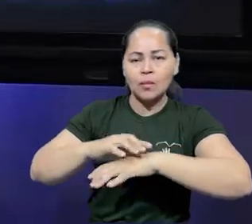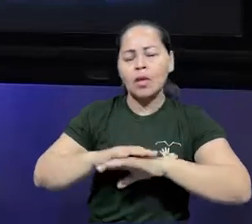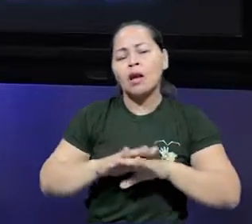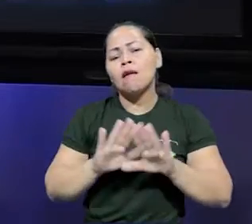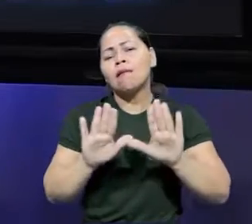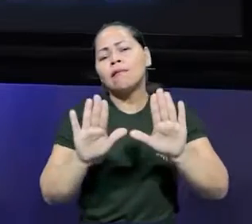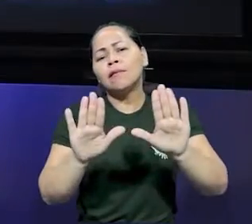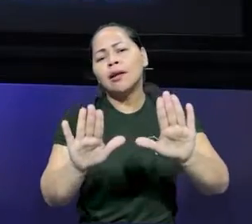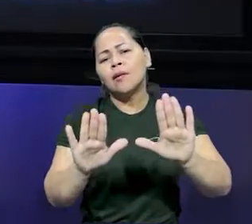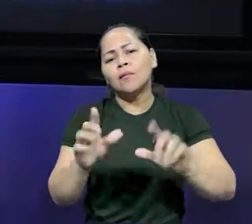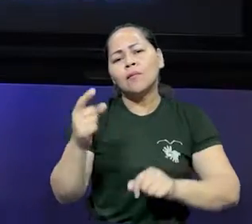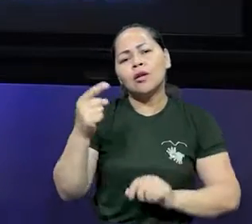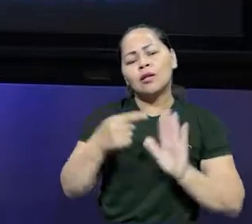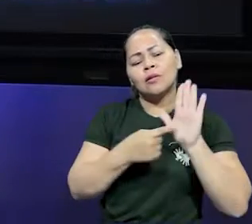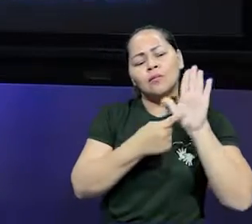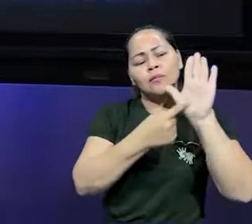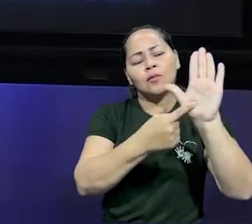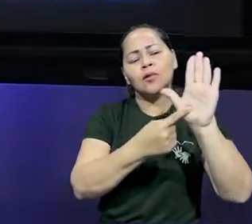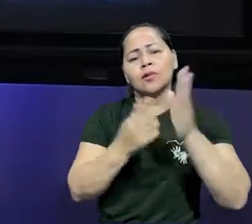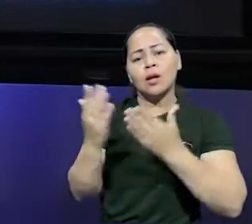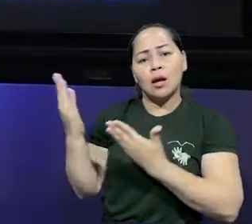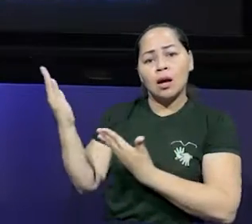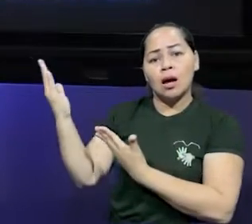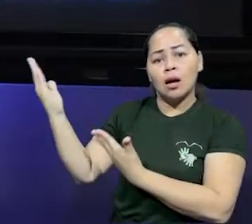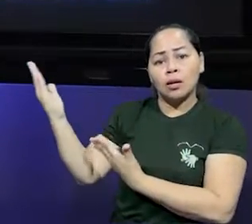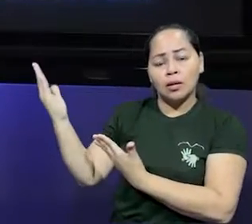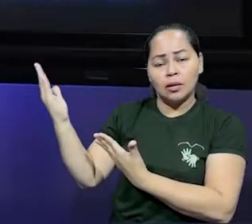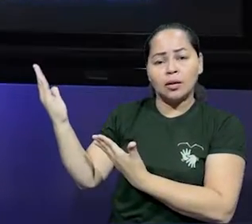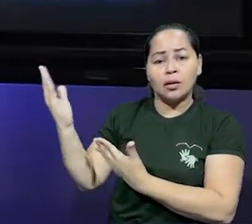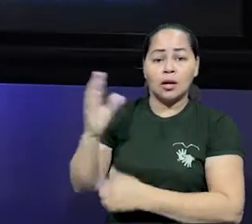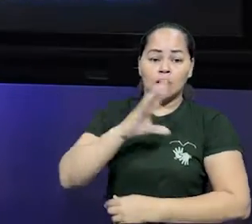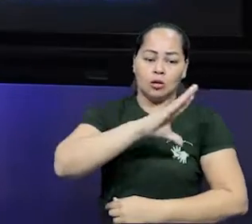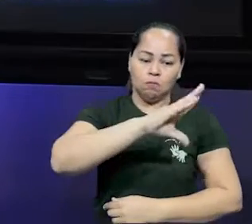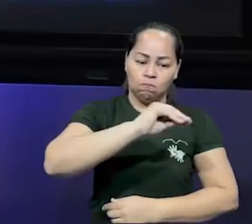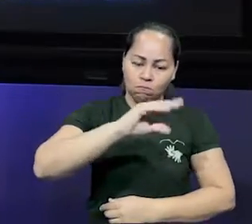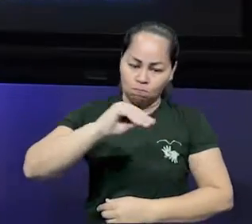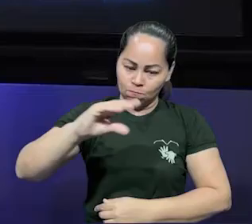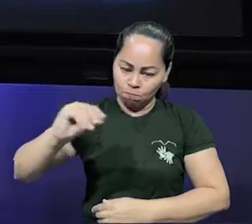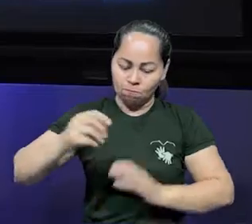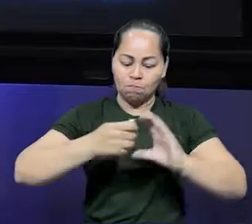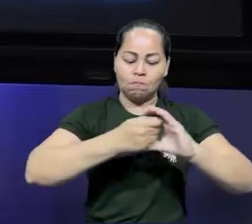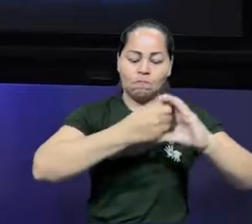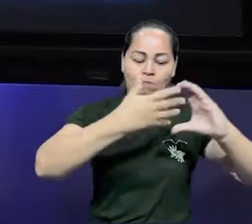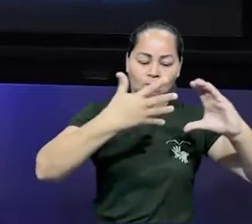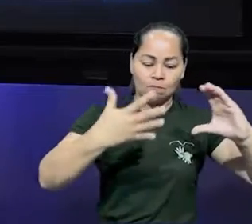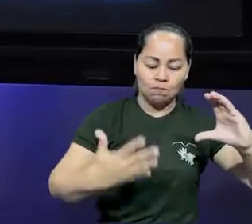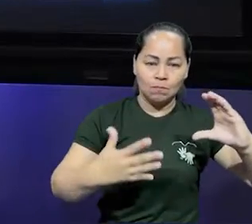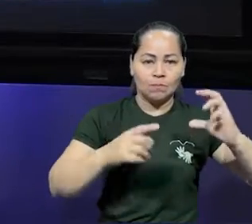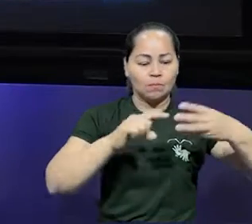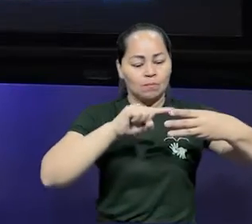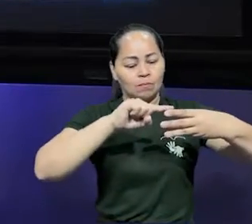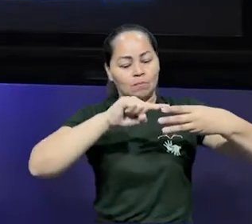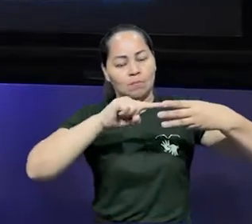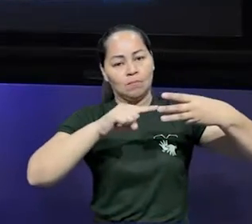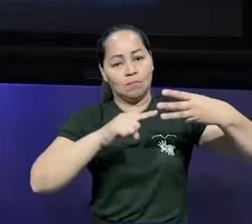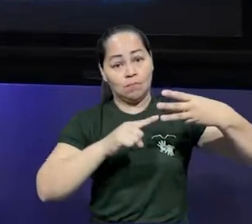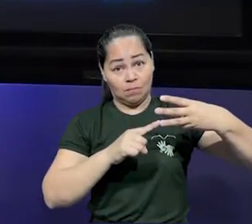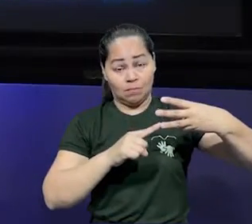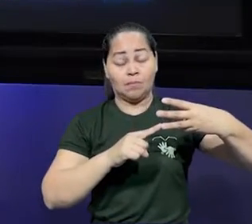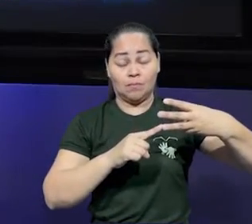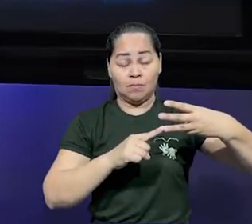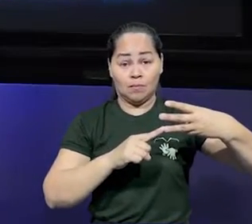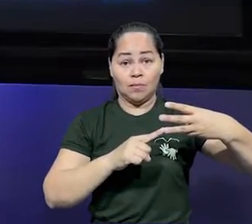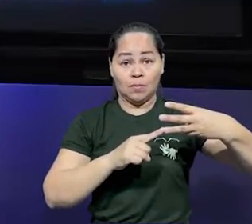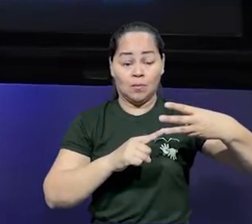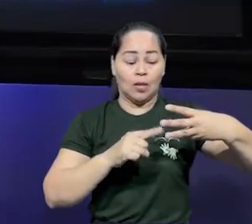eles apontam que a etapa do desenvolvimento da adolescência se caracteriza por 3 lutos.